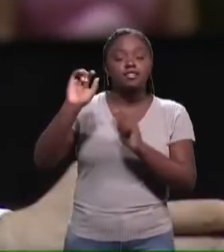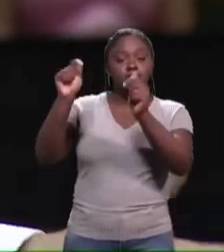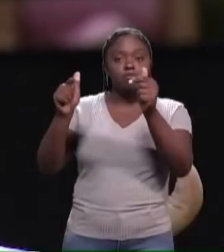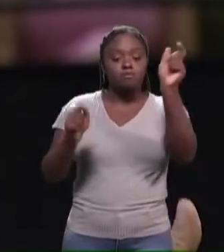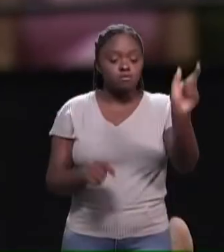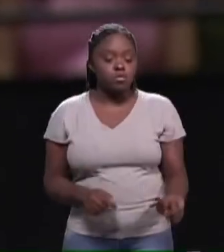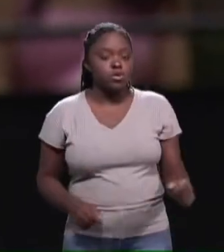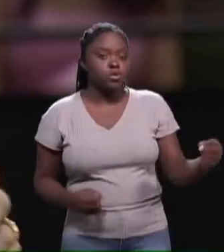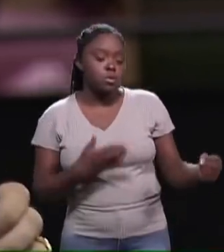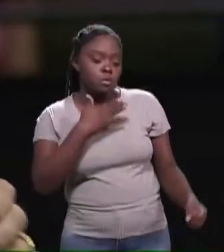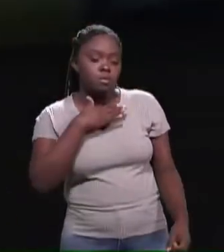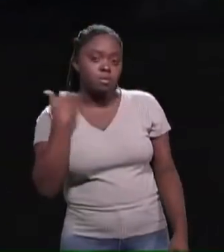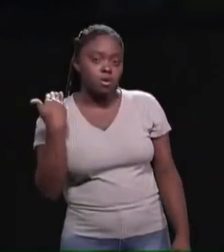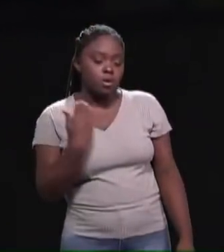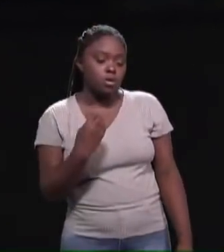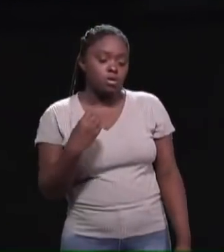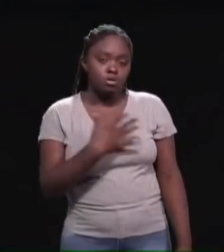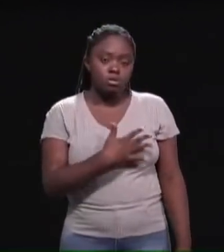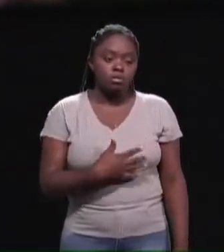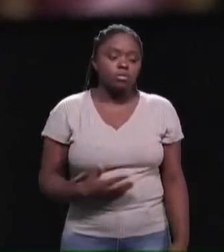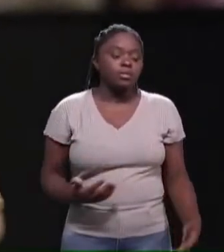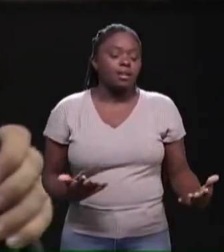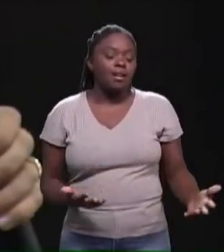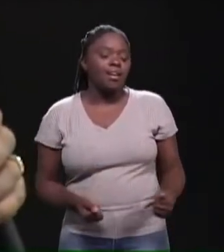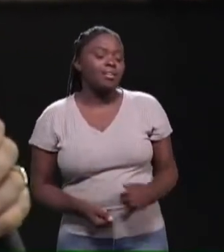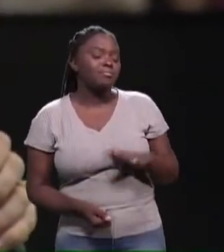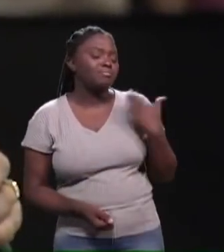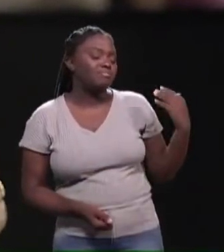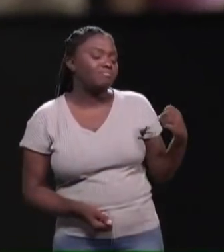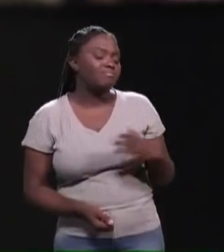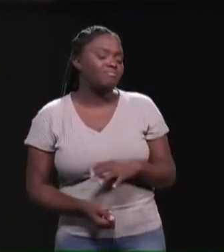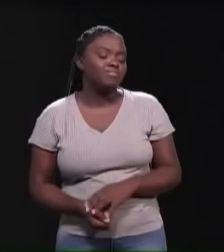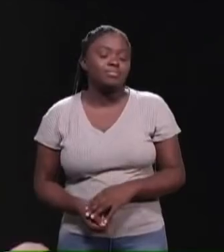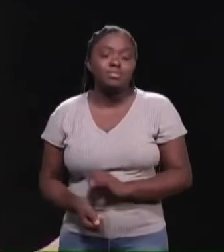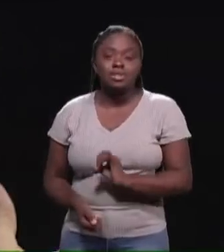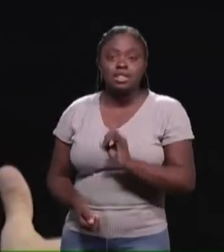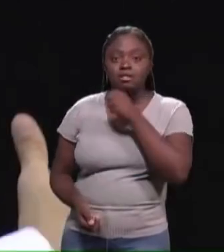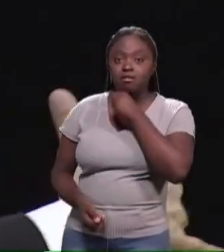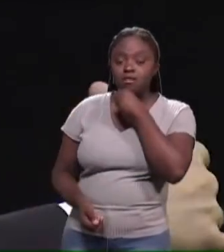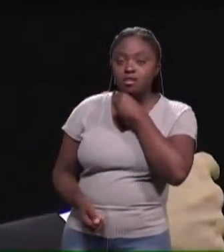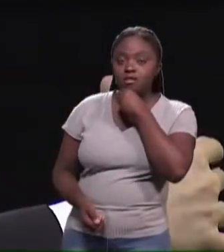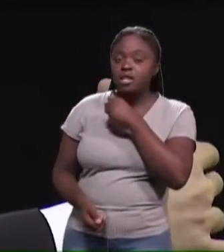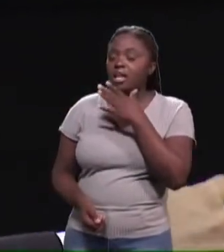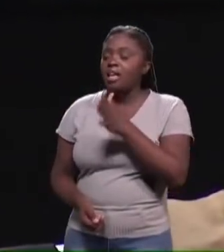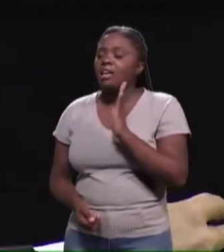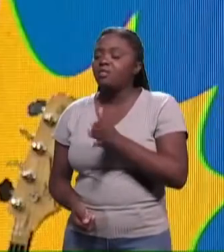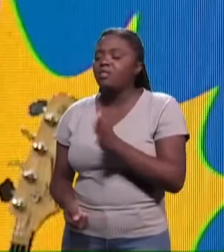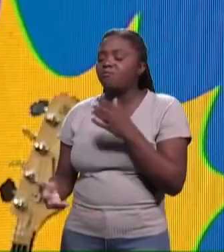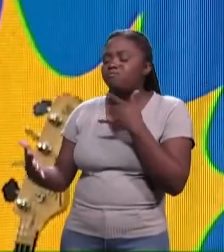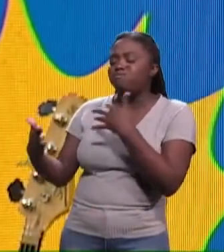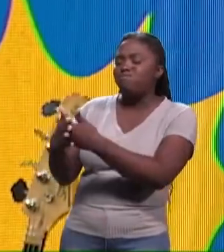morrer novo, ai, morreu novo. Se a pessoa ficar velha, ai, eu já estou entrando em colapso porque eu estou vendo a proximidade da